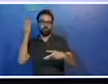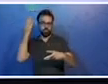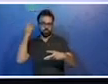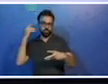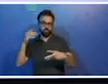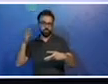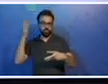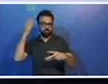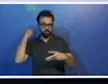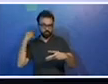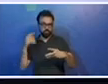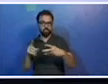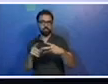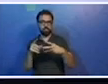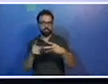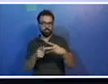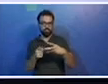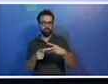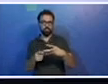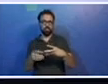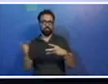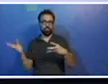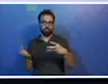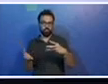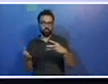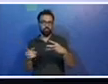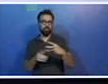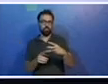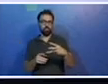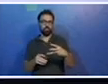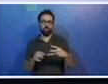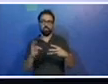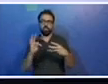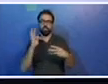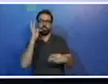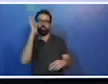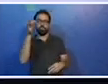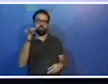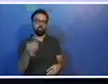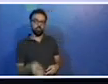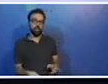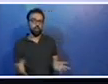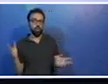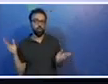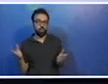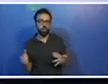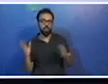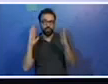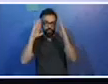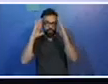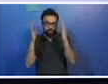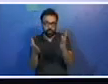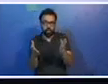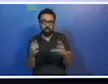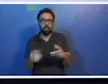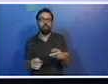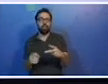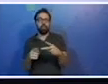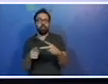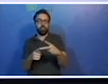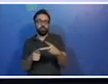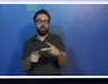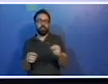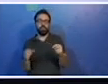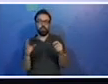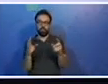para elucidar quais são as formas verbais que o tempo presente tem em inglês. Em português tem